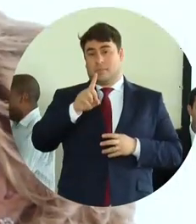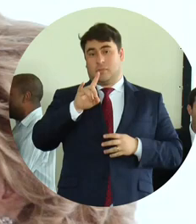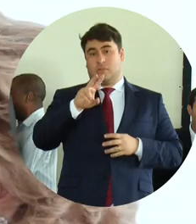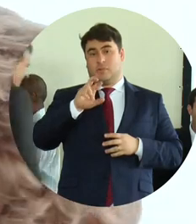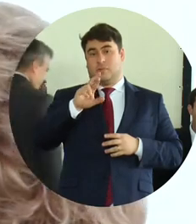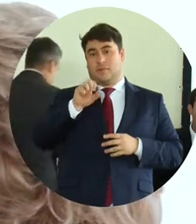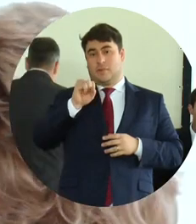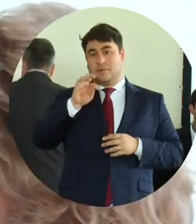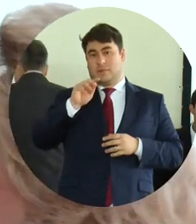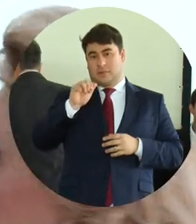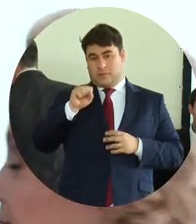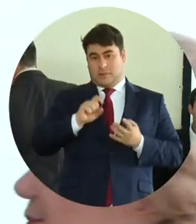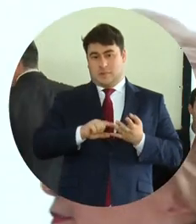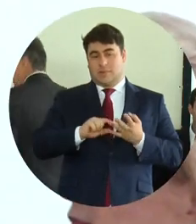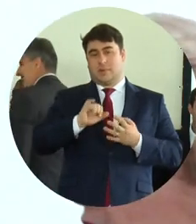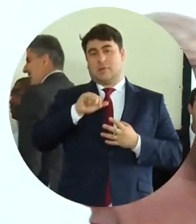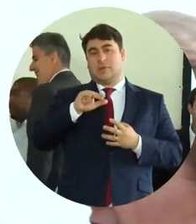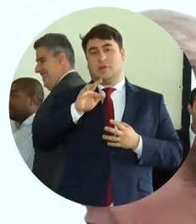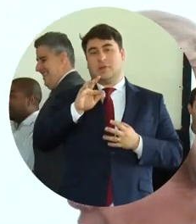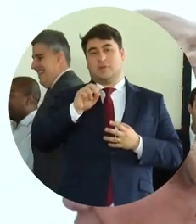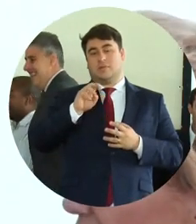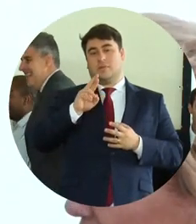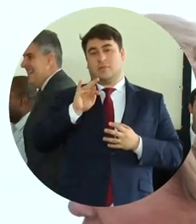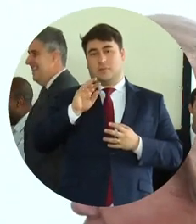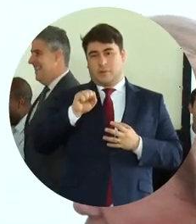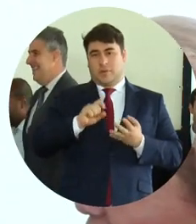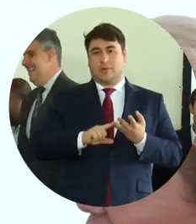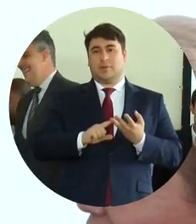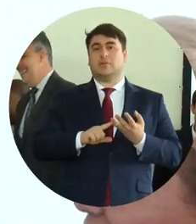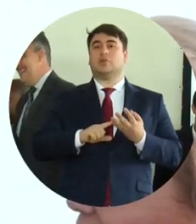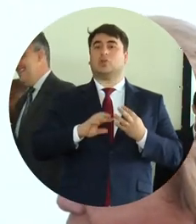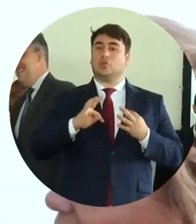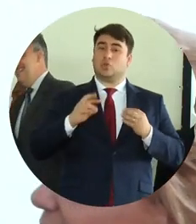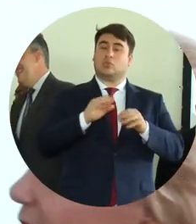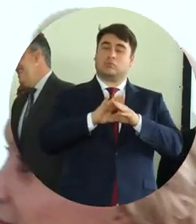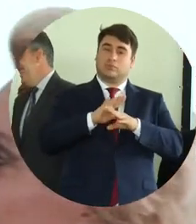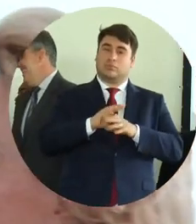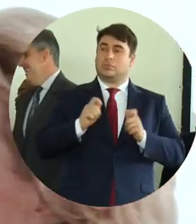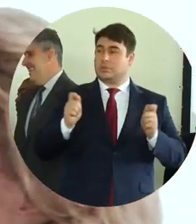Diversitas, Infopreta, Minas, programa Black Rocks.